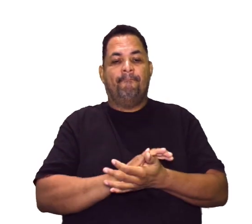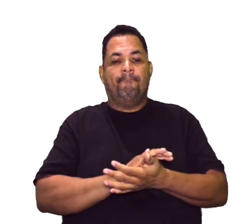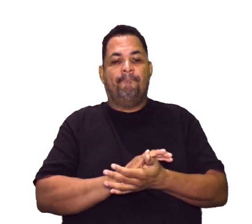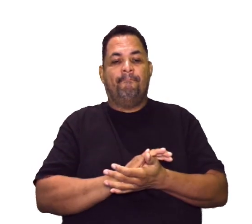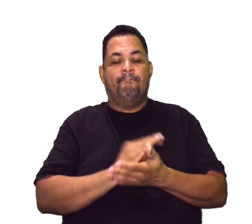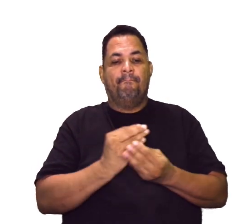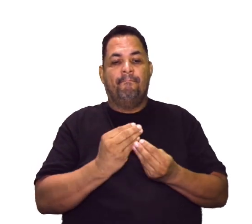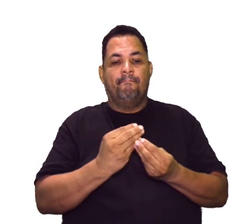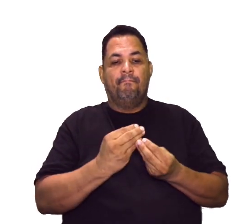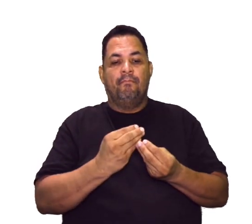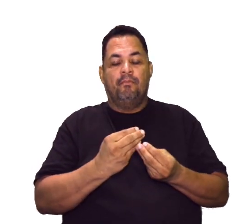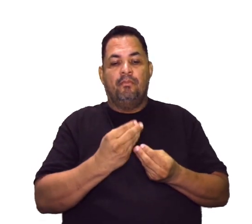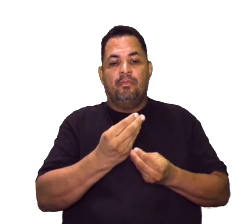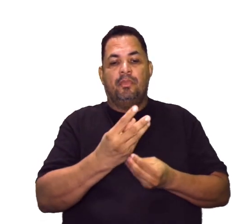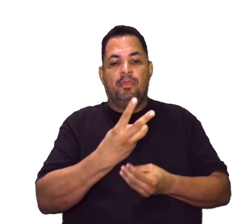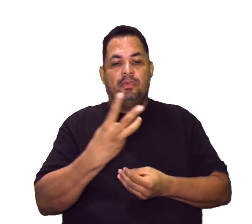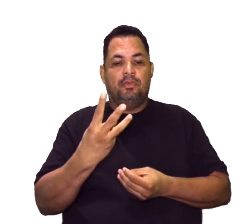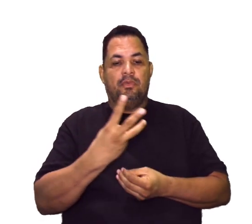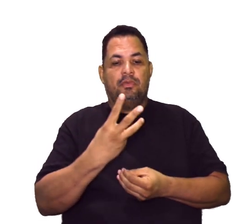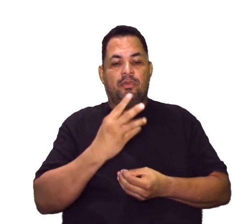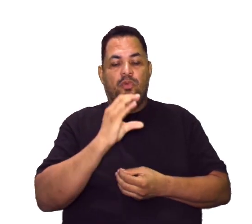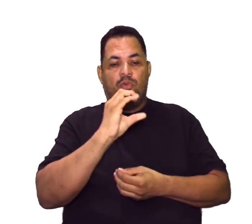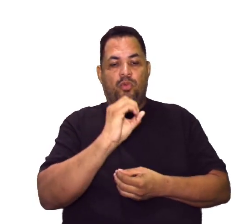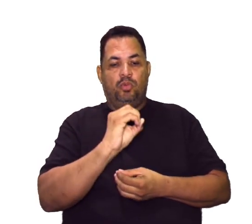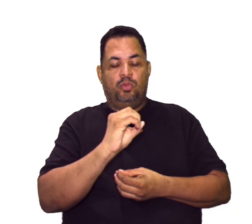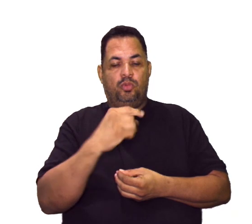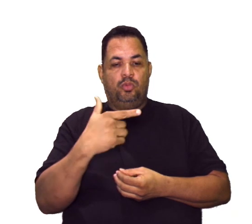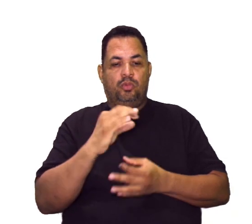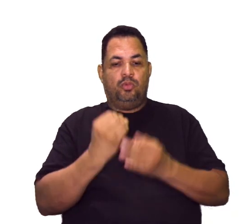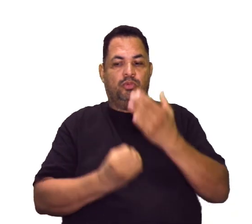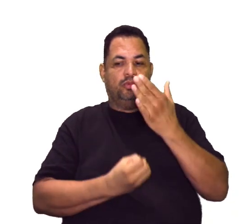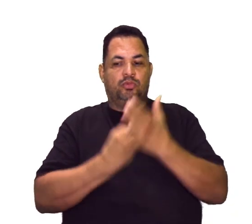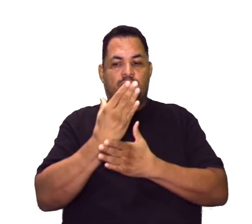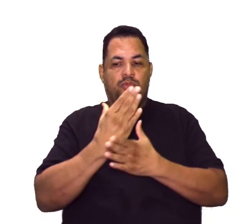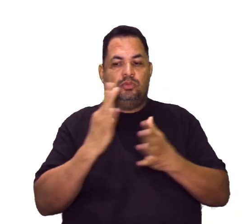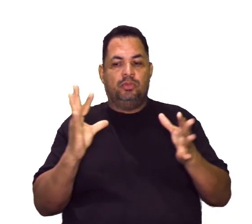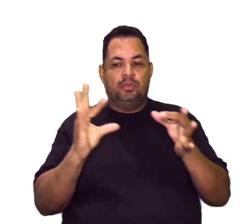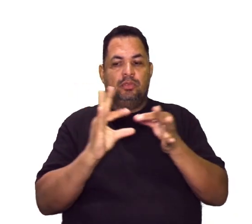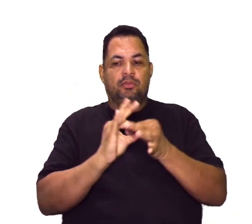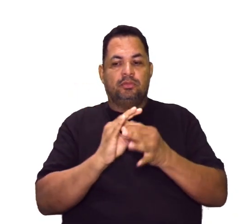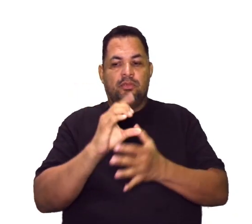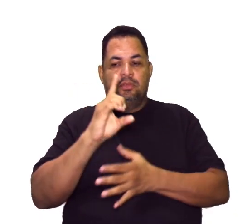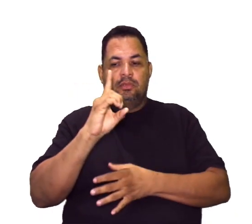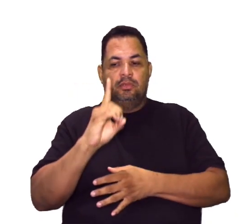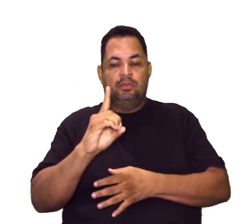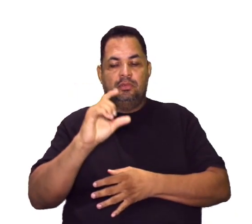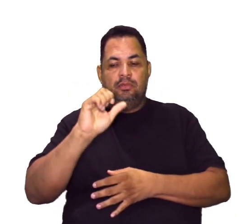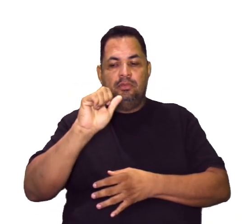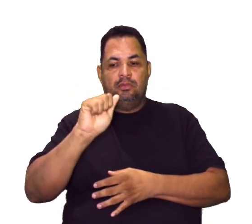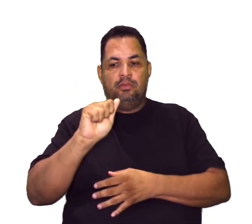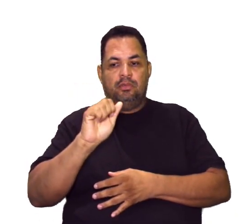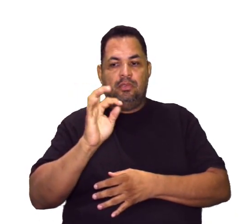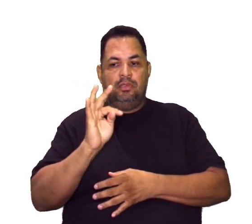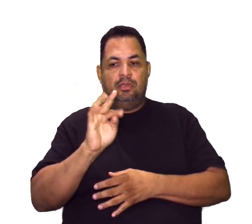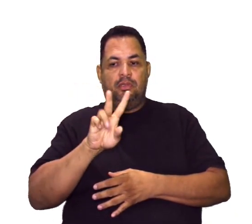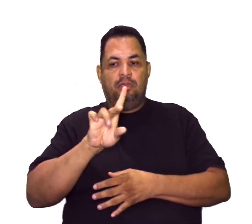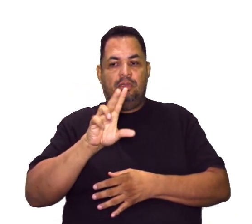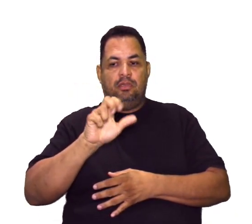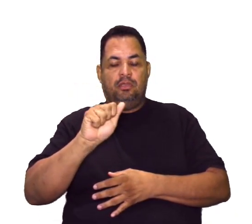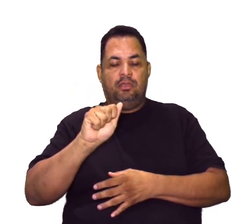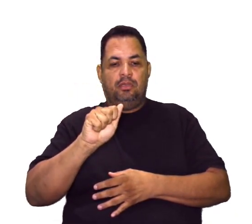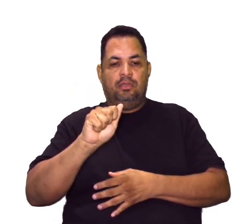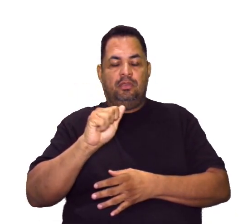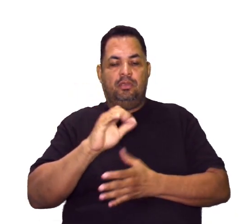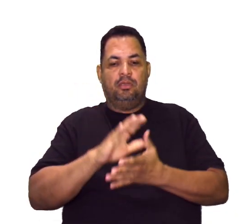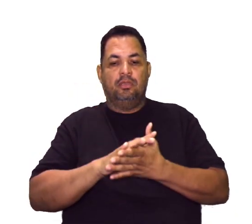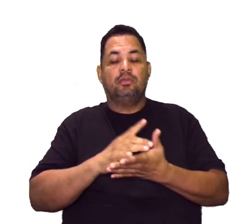é oferecida para o terceiro oxigênio na formação da ligação dativa. Então, pelo fato de